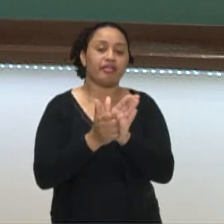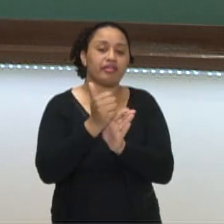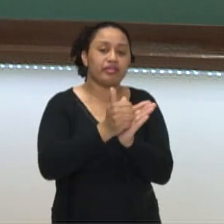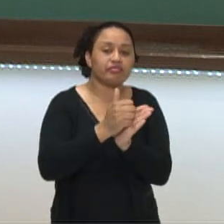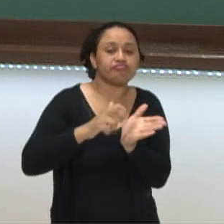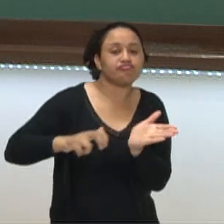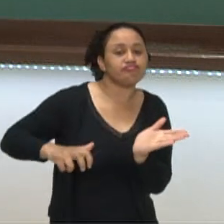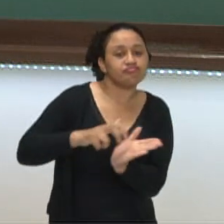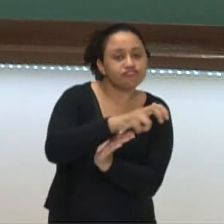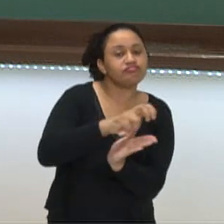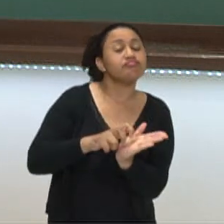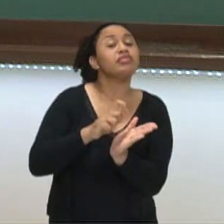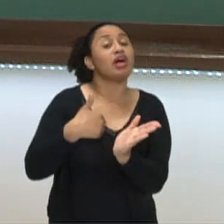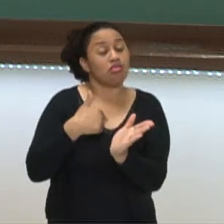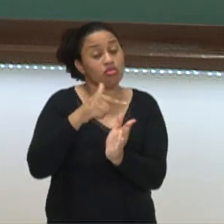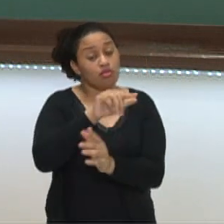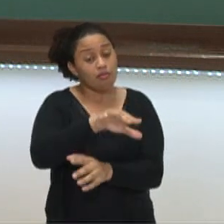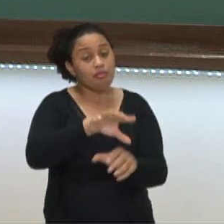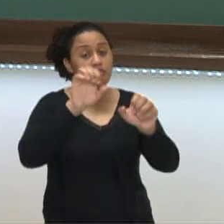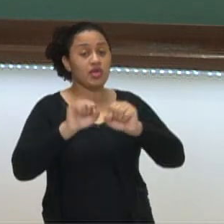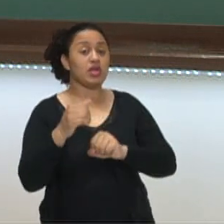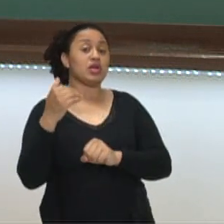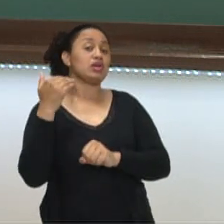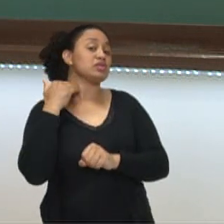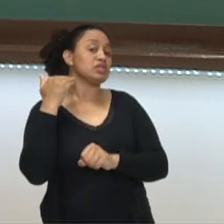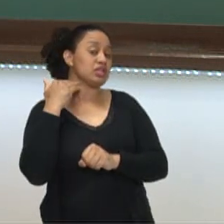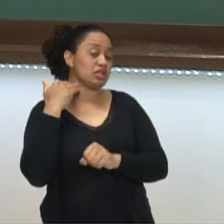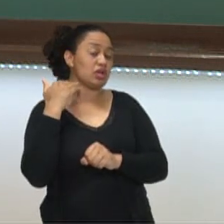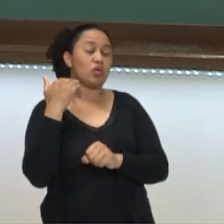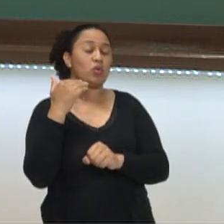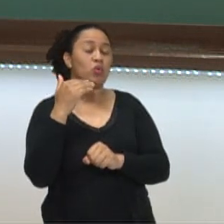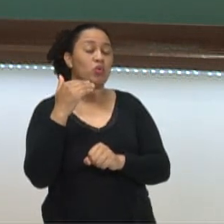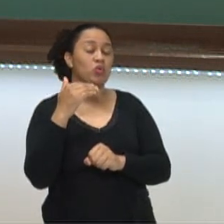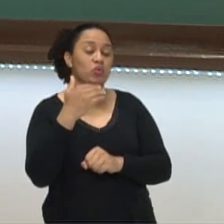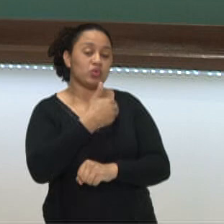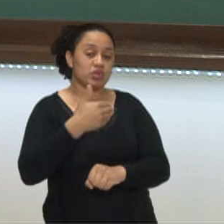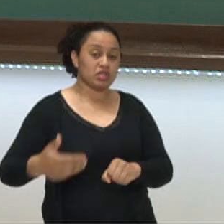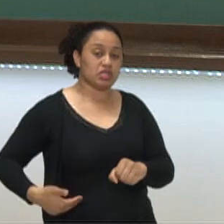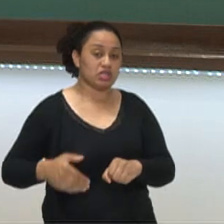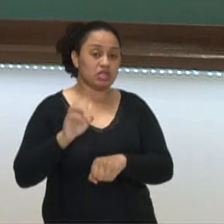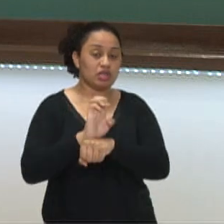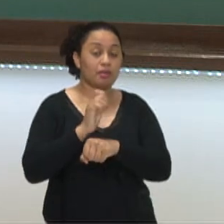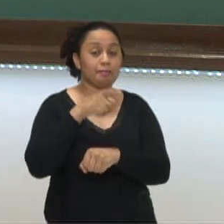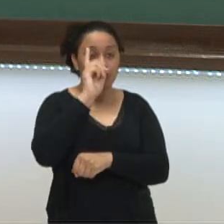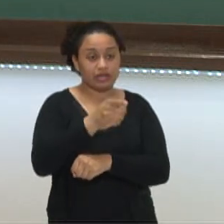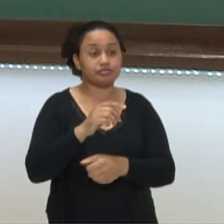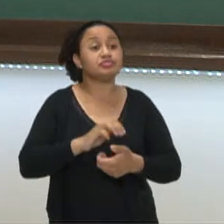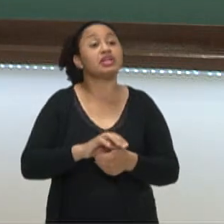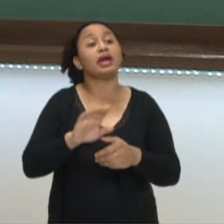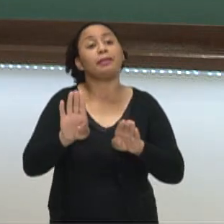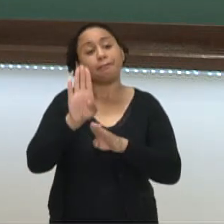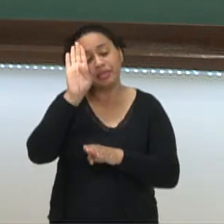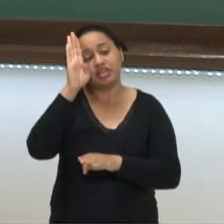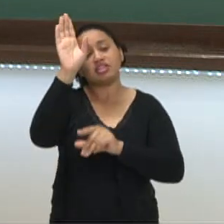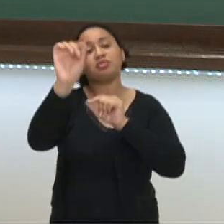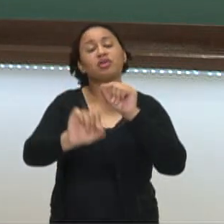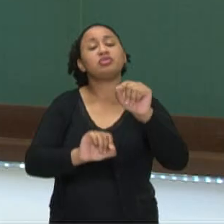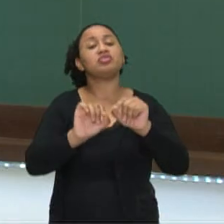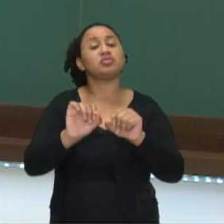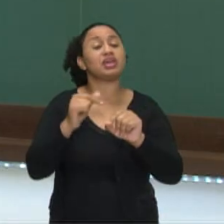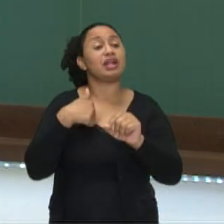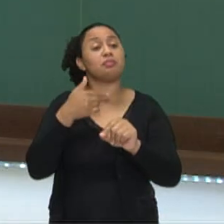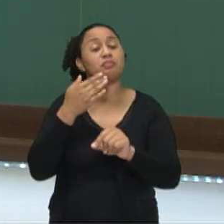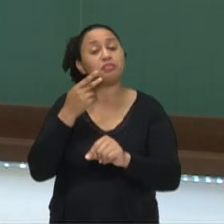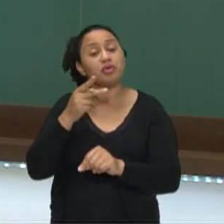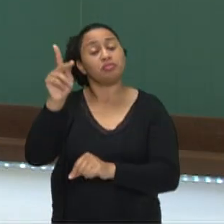E a principal promessa, então, que a população mais esperava do novo governo foi cumprida com a saída da Rússia